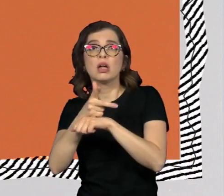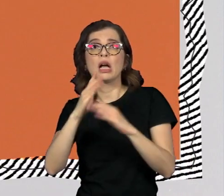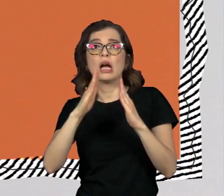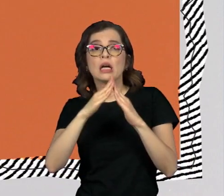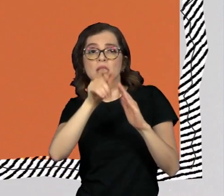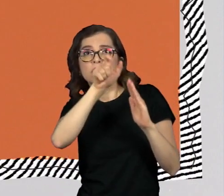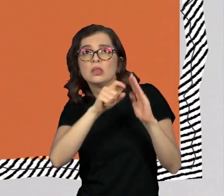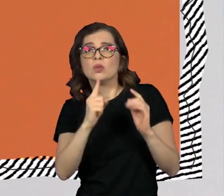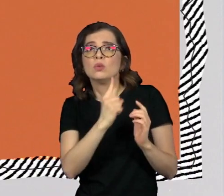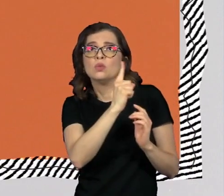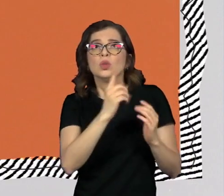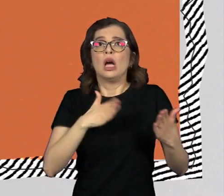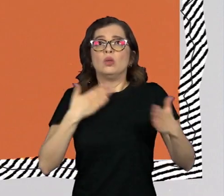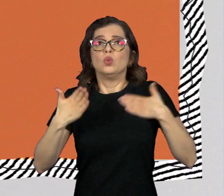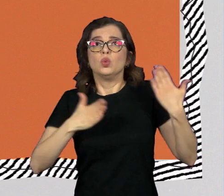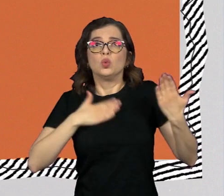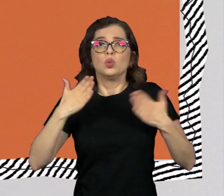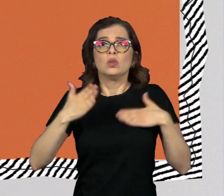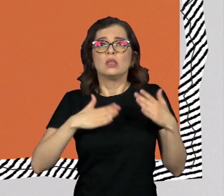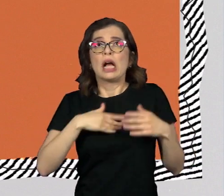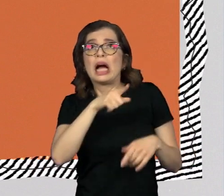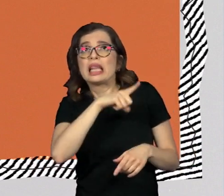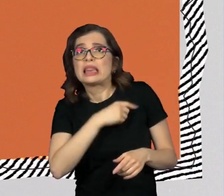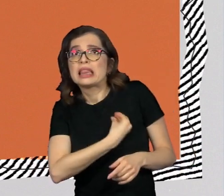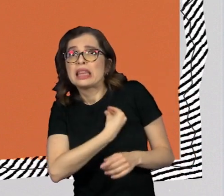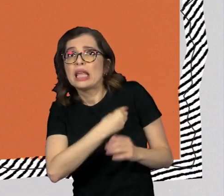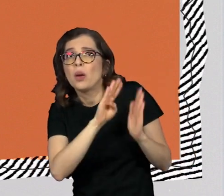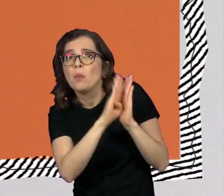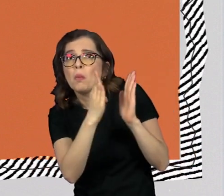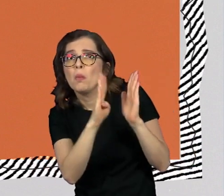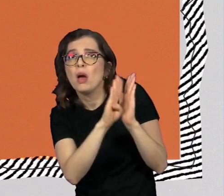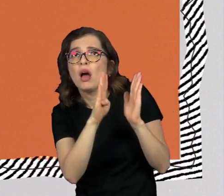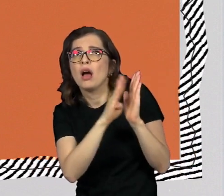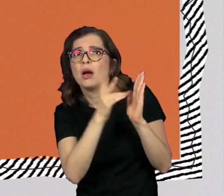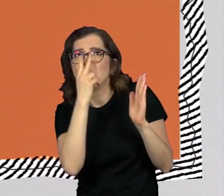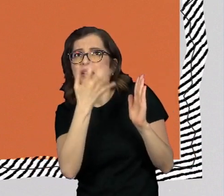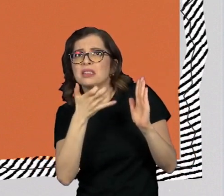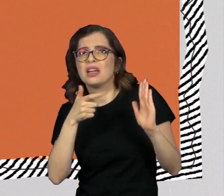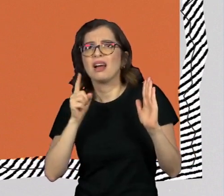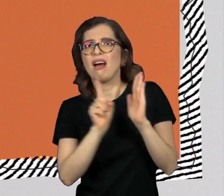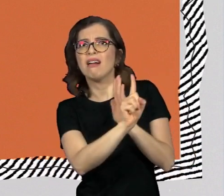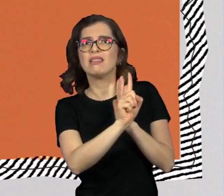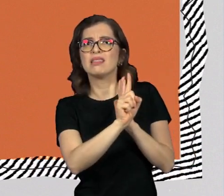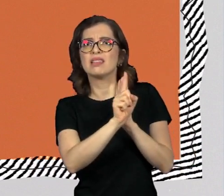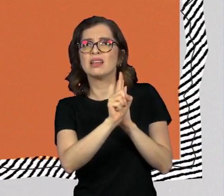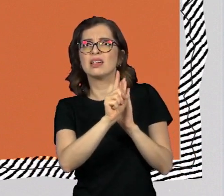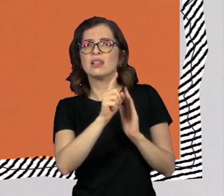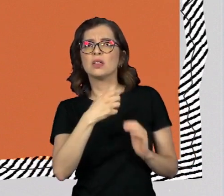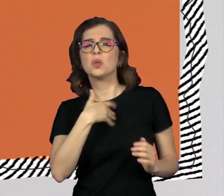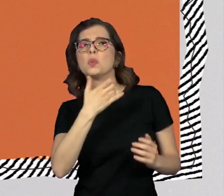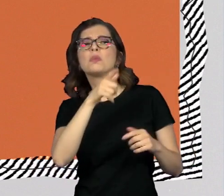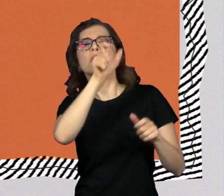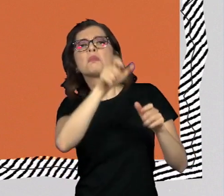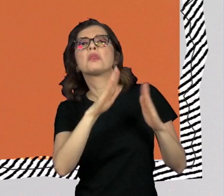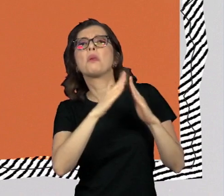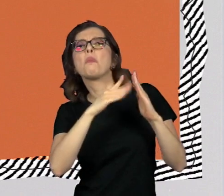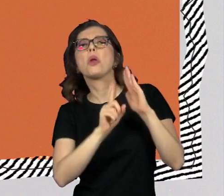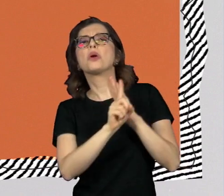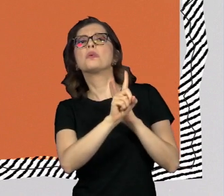refém assustado. Olha lá, eles estão ali na porta, nós só quer se entregar. Tem morador aqui